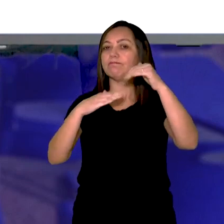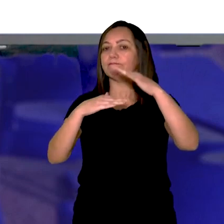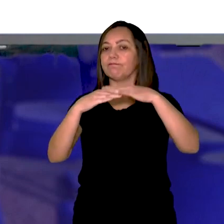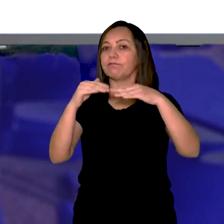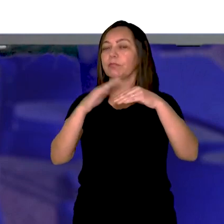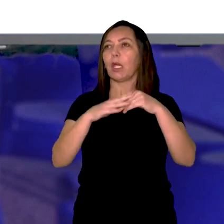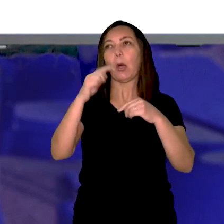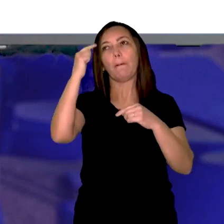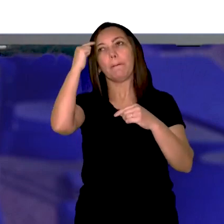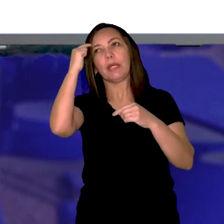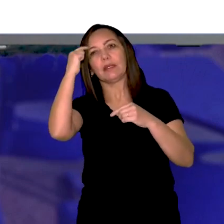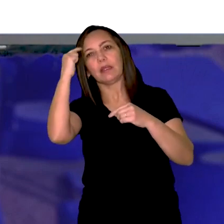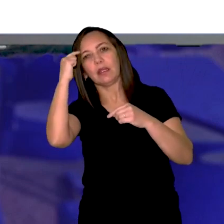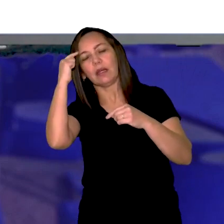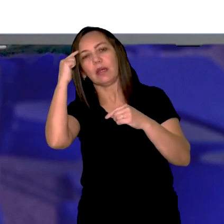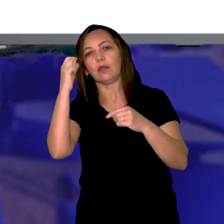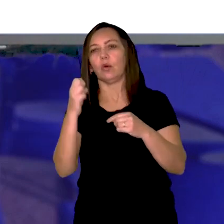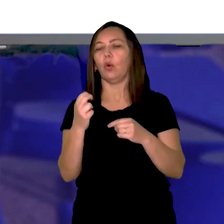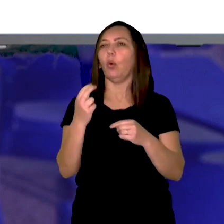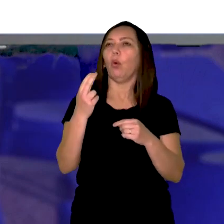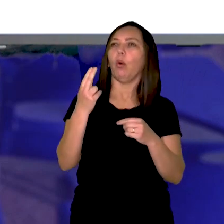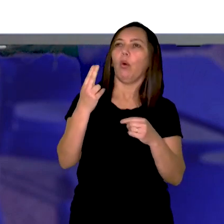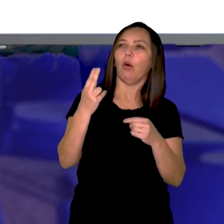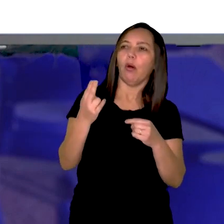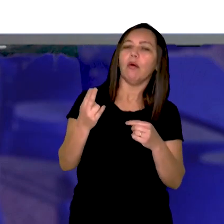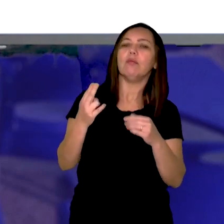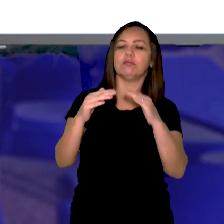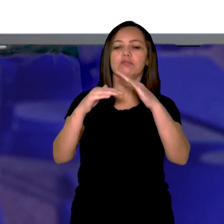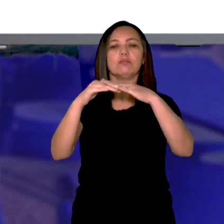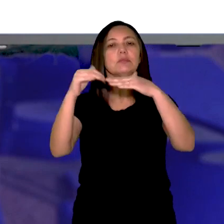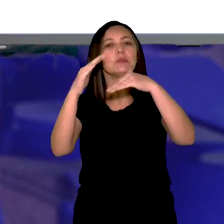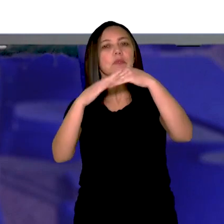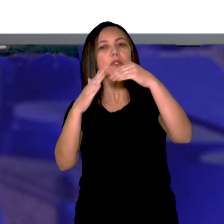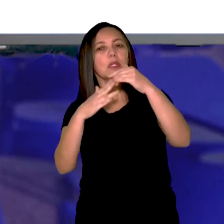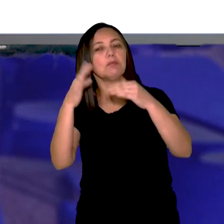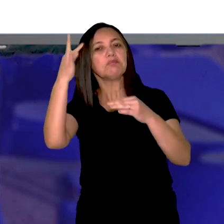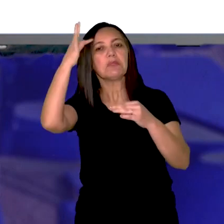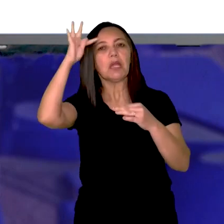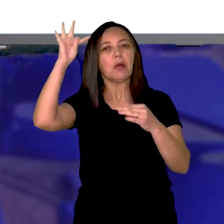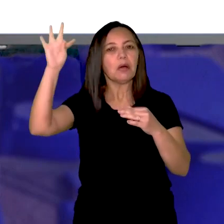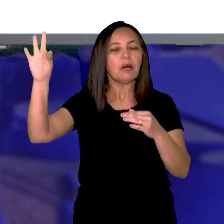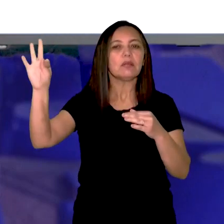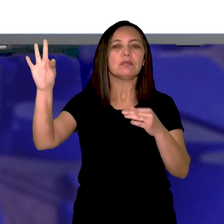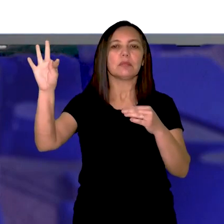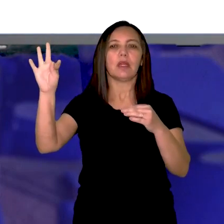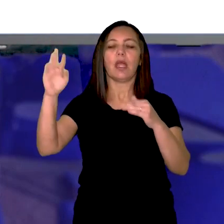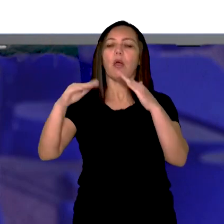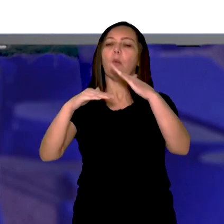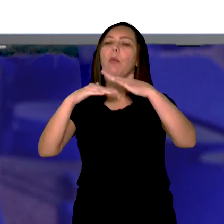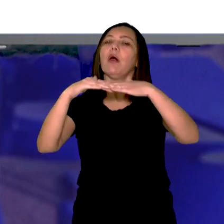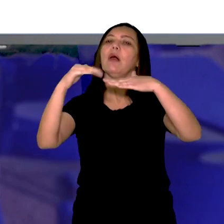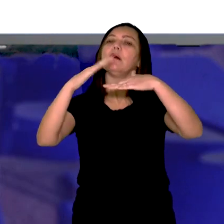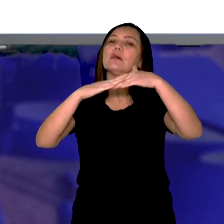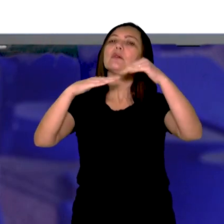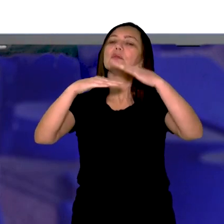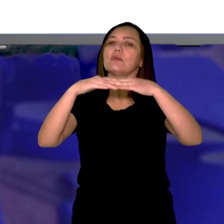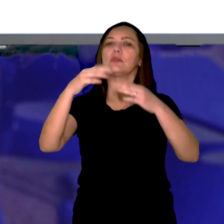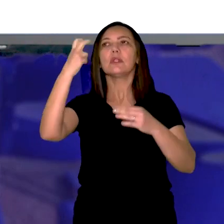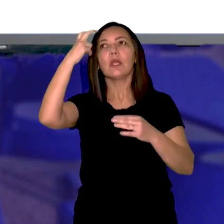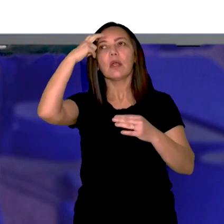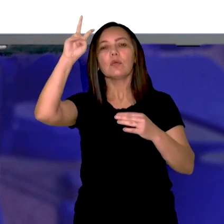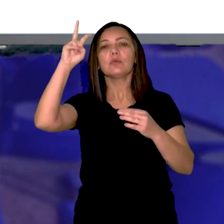seja de pensamento, seja de teorias, uma construção da cultura